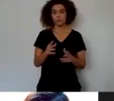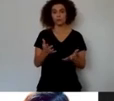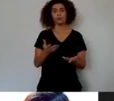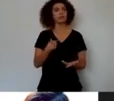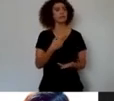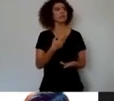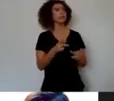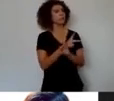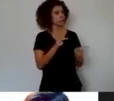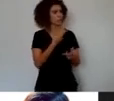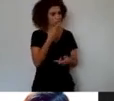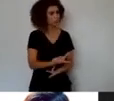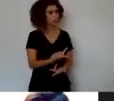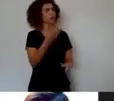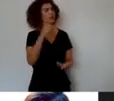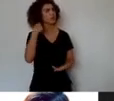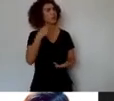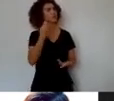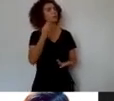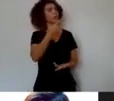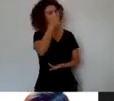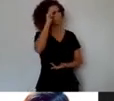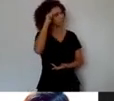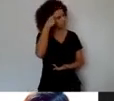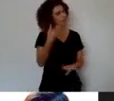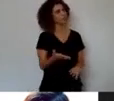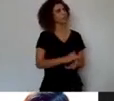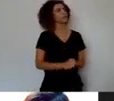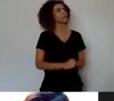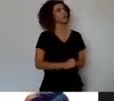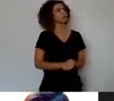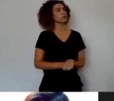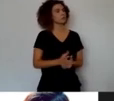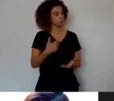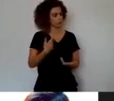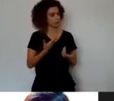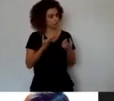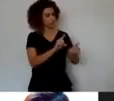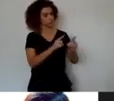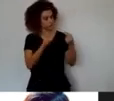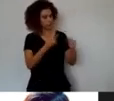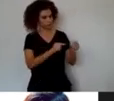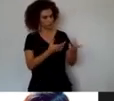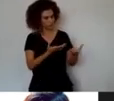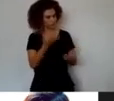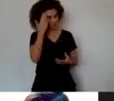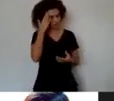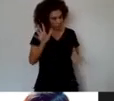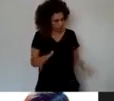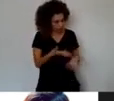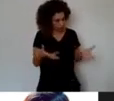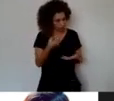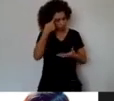negro, me traz uma autora negra, para talvez fazer essa reflexão, para que